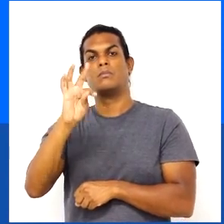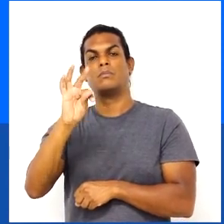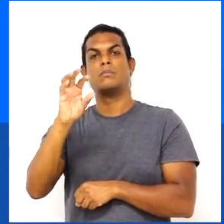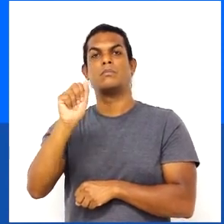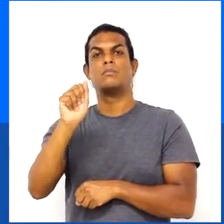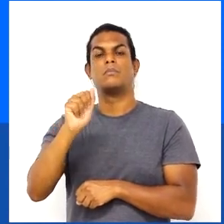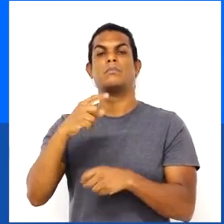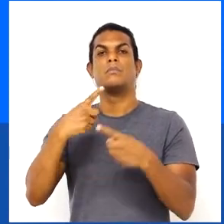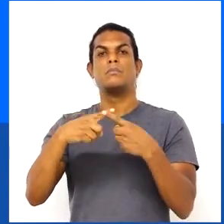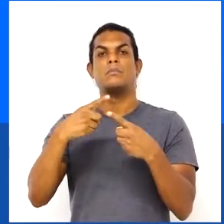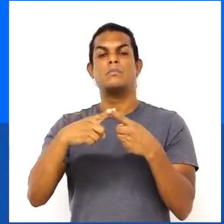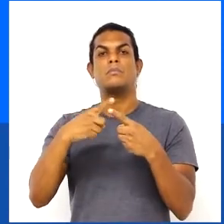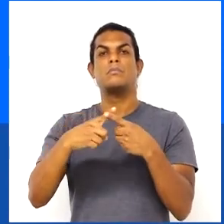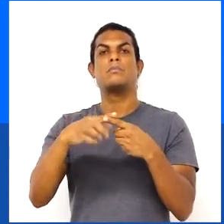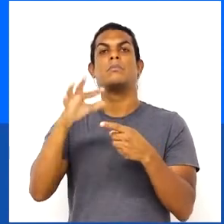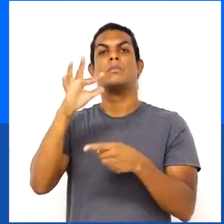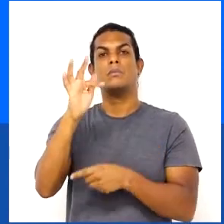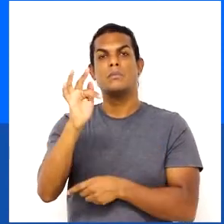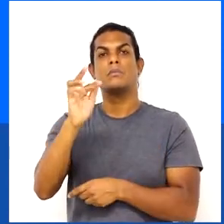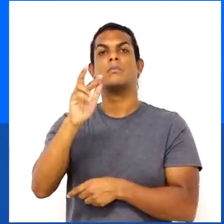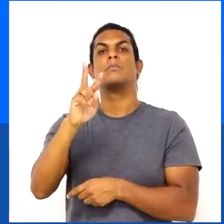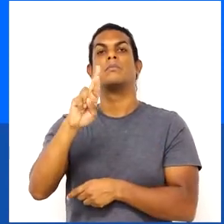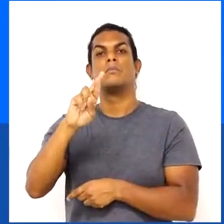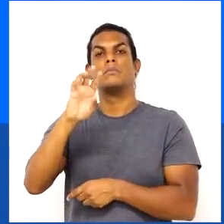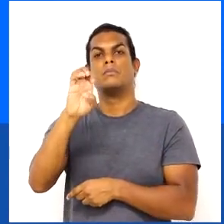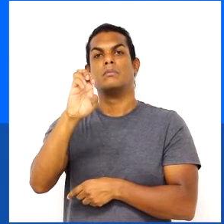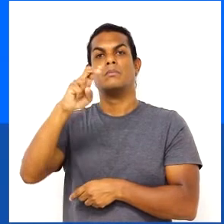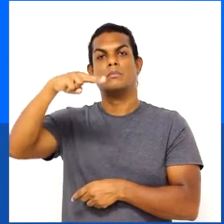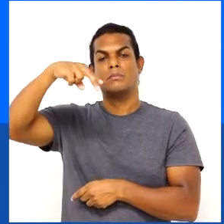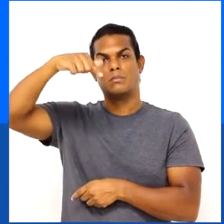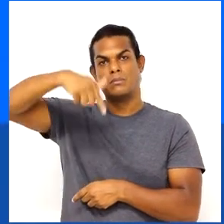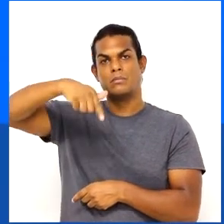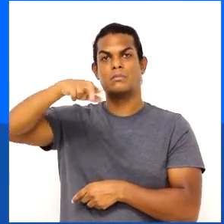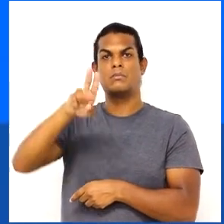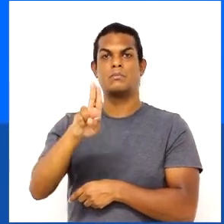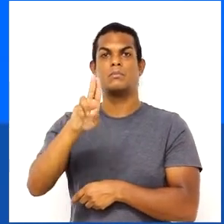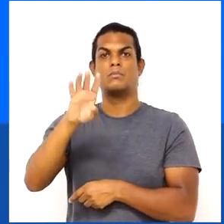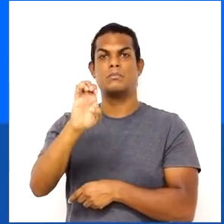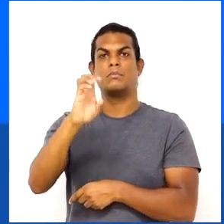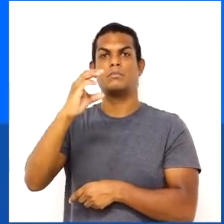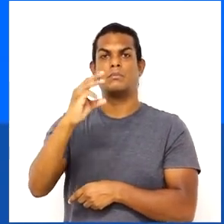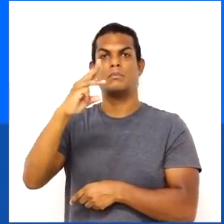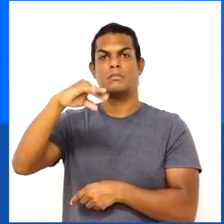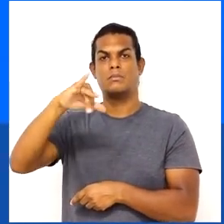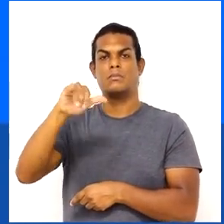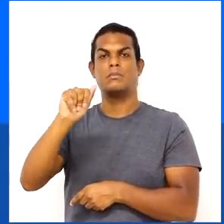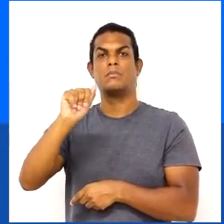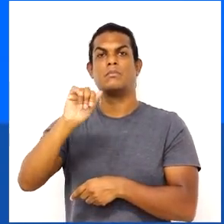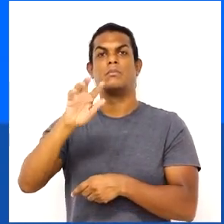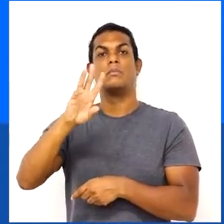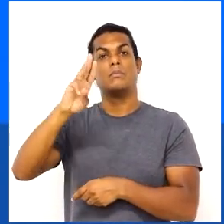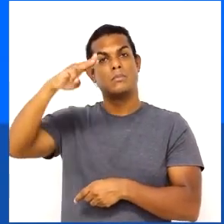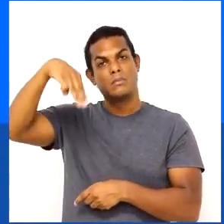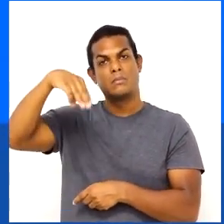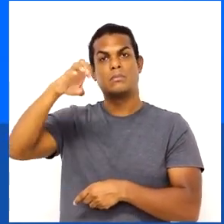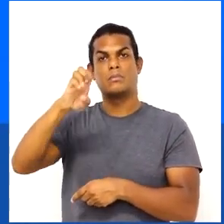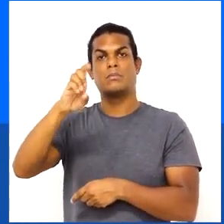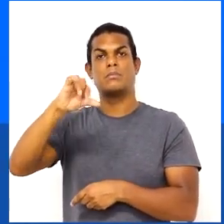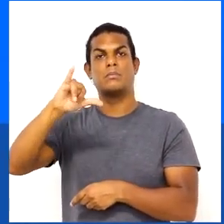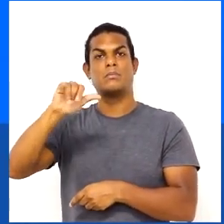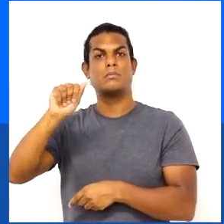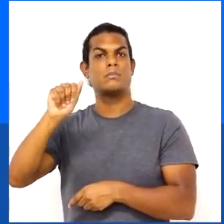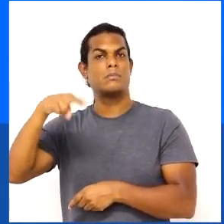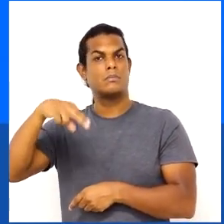da mediana. Após selecionarmos esses valores na tabela de distribuição de